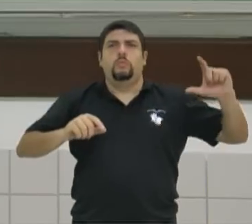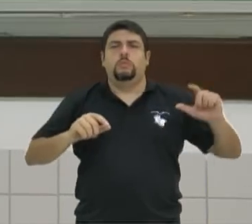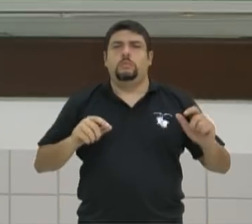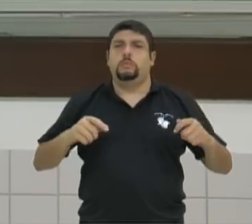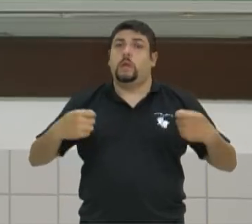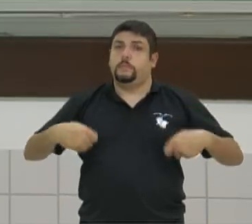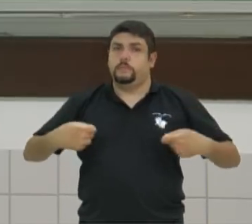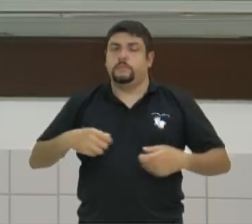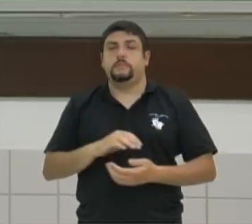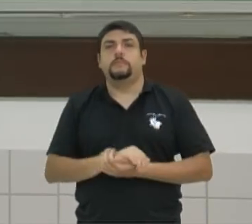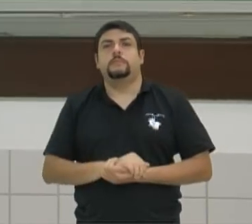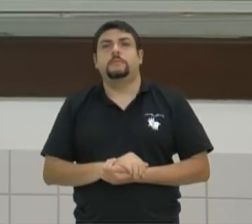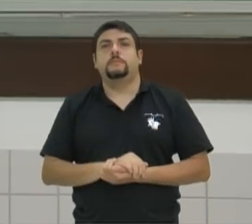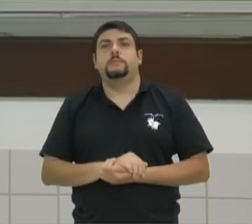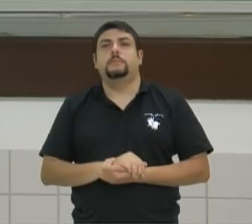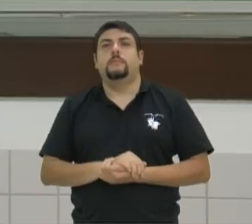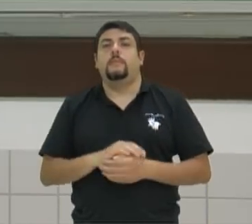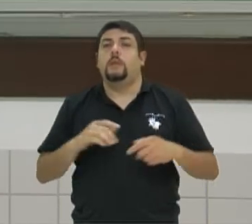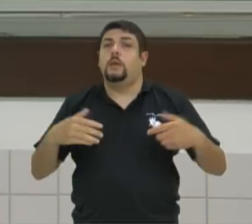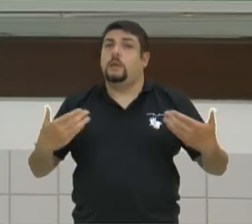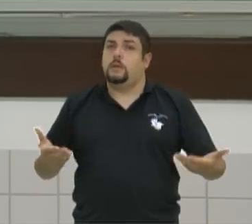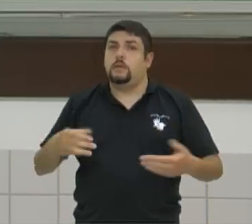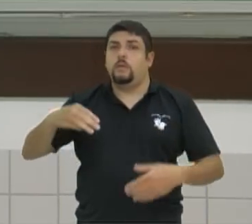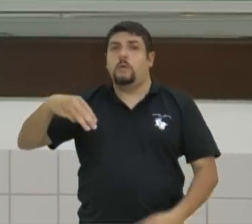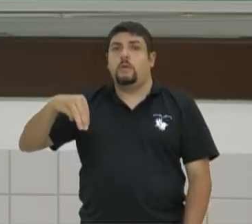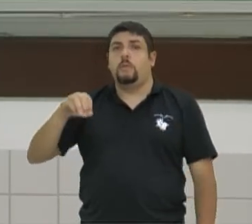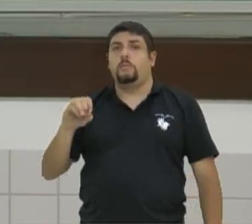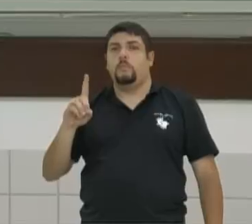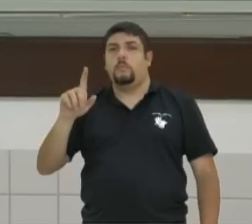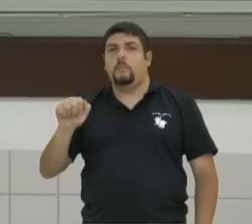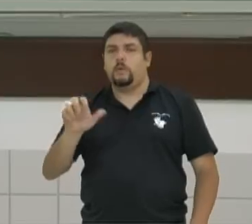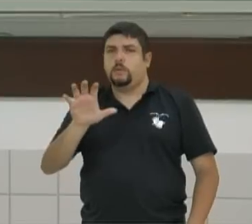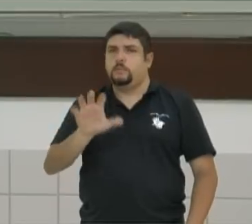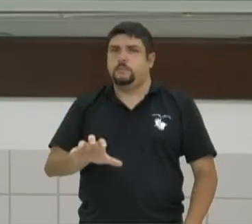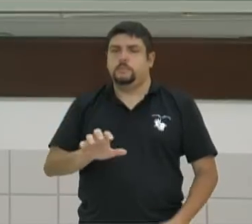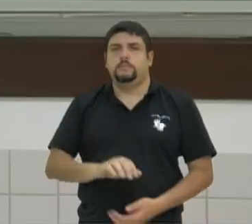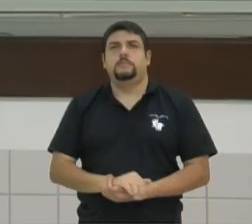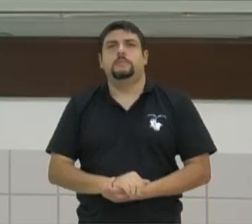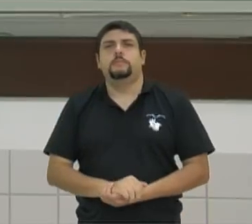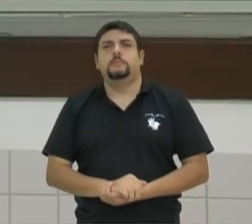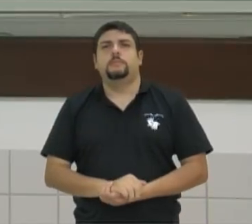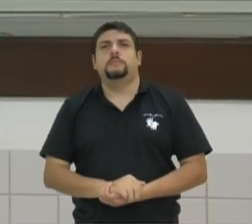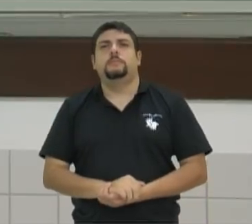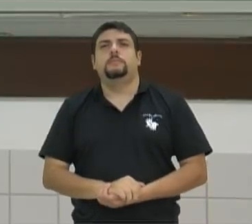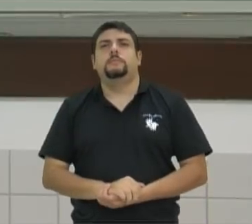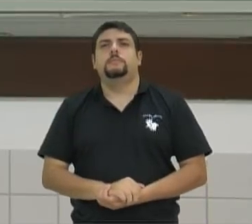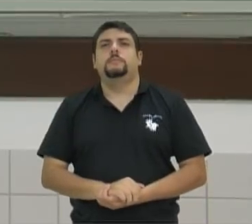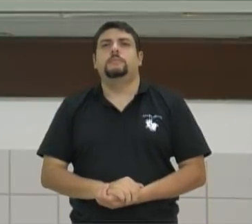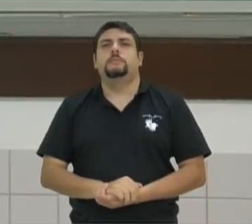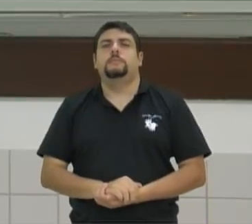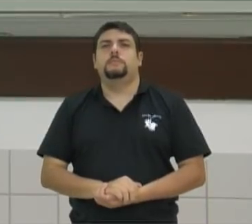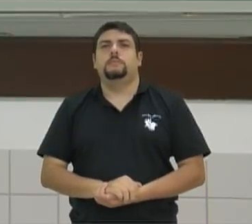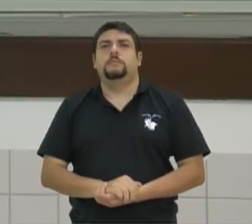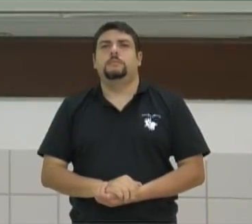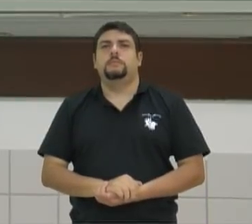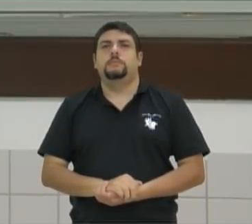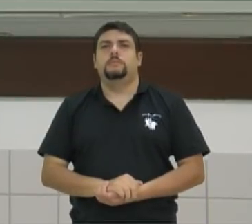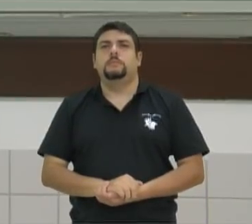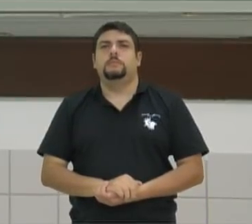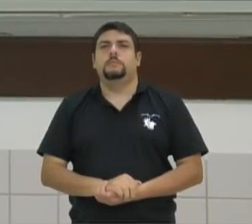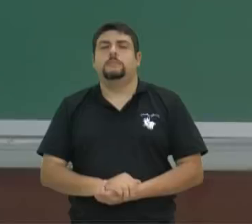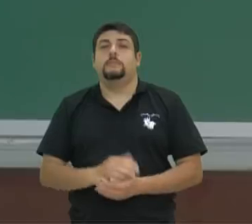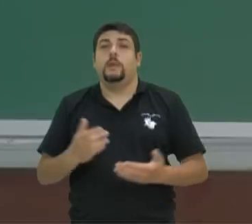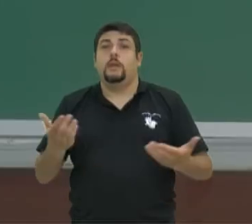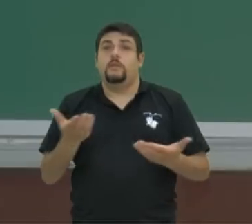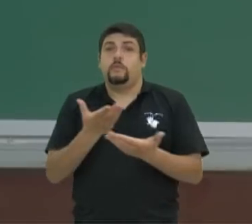bom? Então, a moda está aí para te lembrar de coisas importantes, beleza? Vamos continuando. que